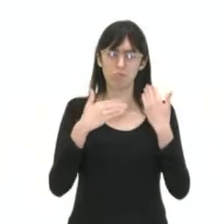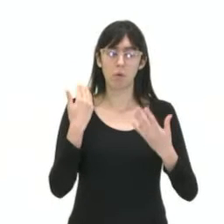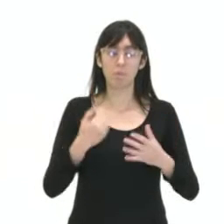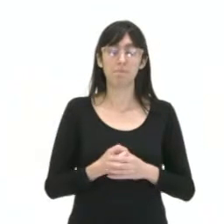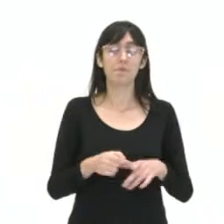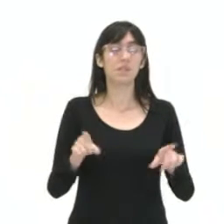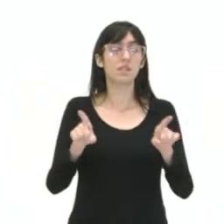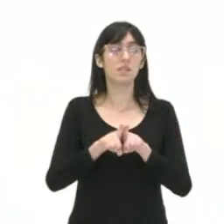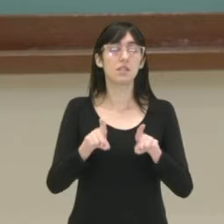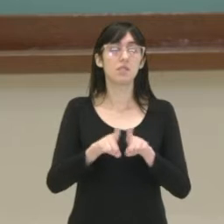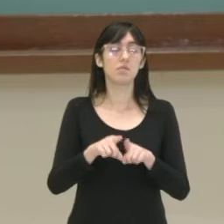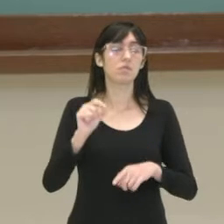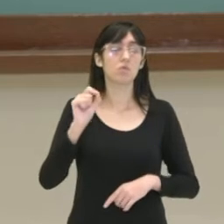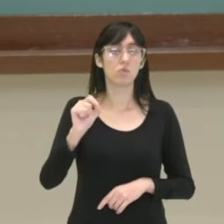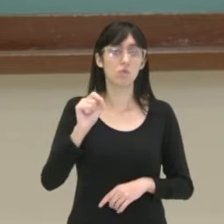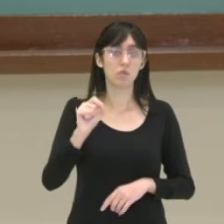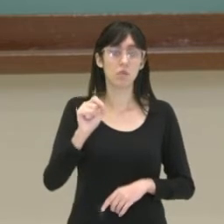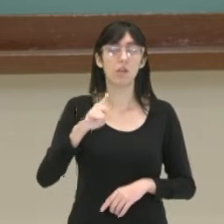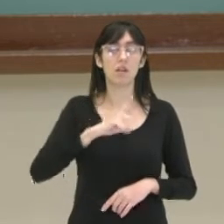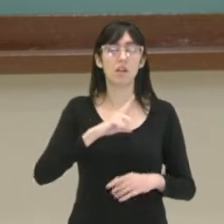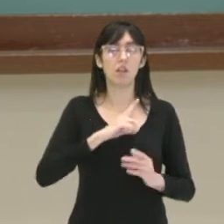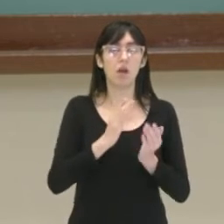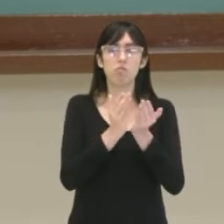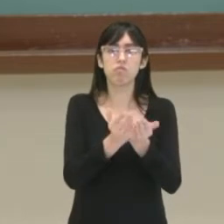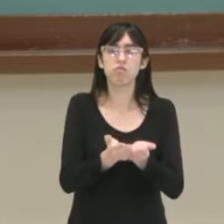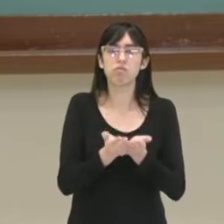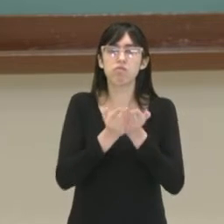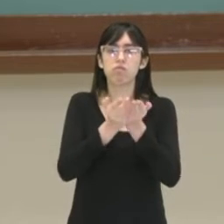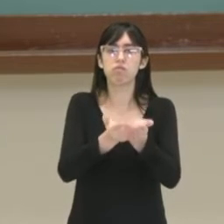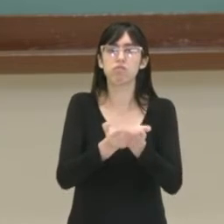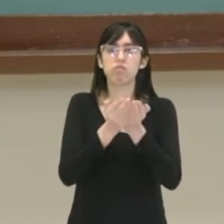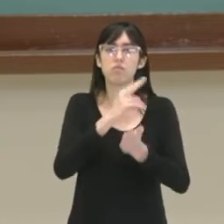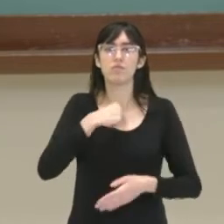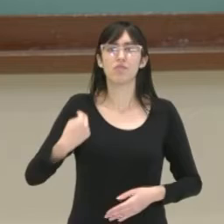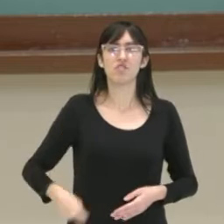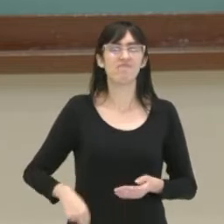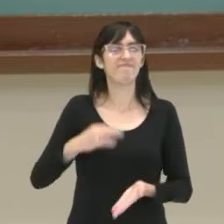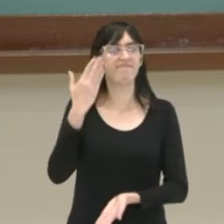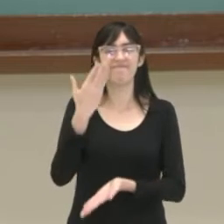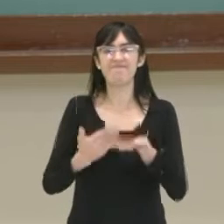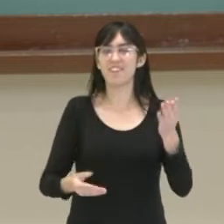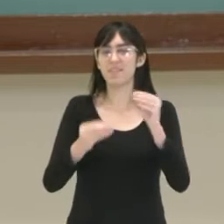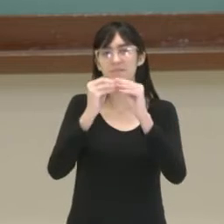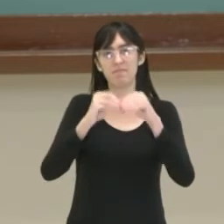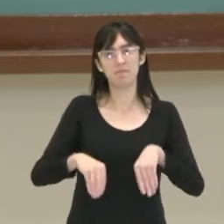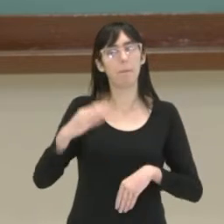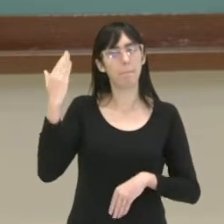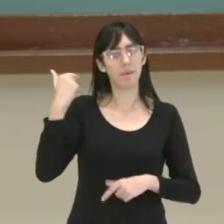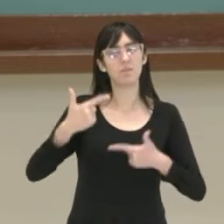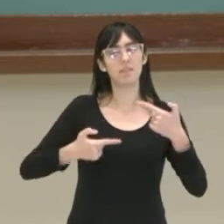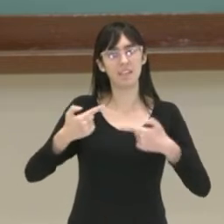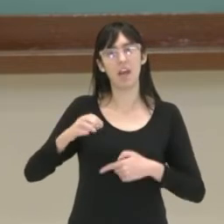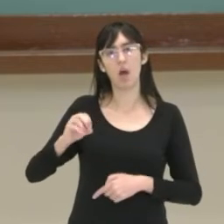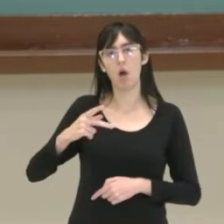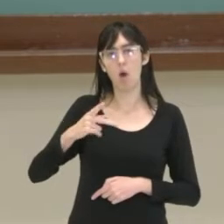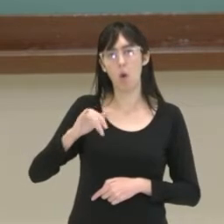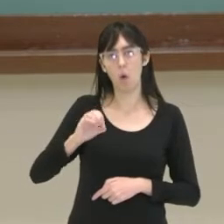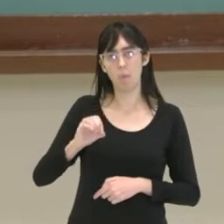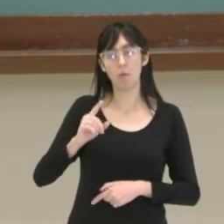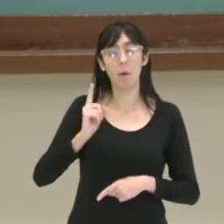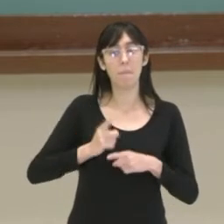também a questão da frota naval chinesa, que acaba sendo perdida durante a Guerra do Ópio. Uma vez que a